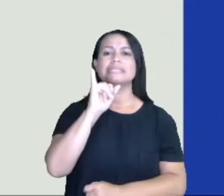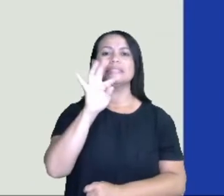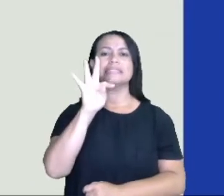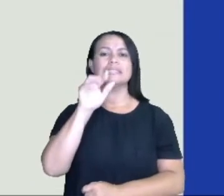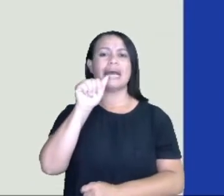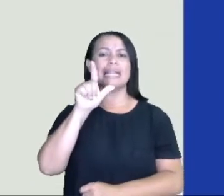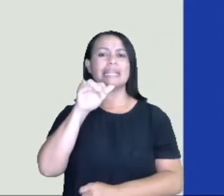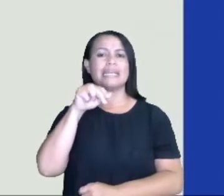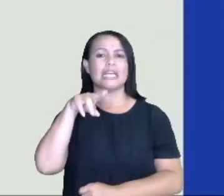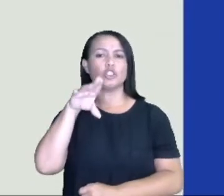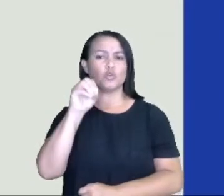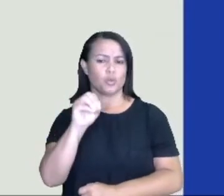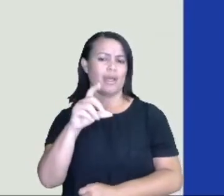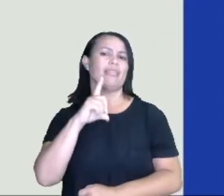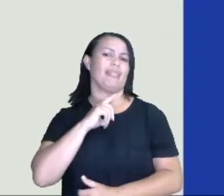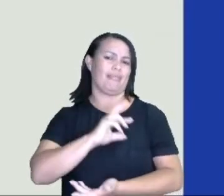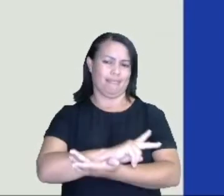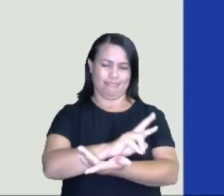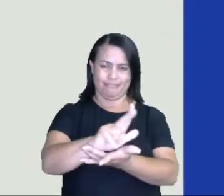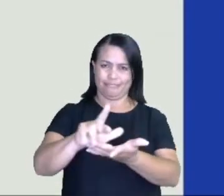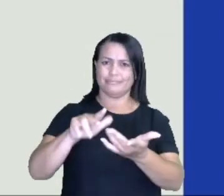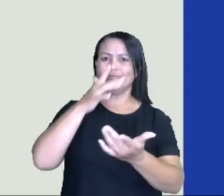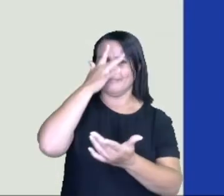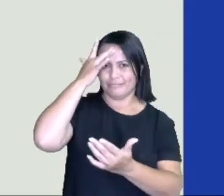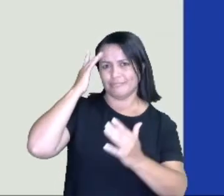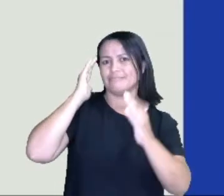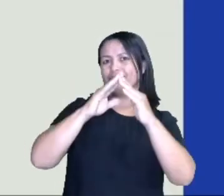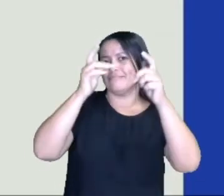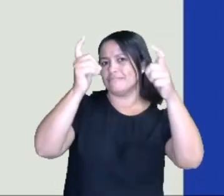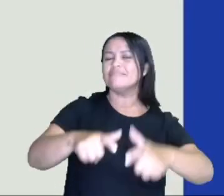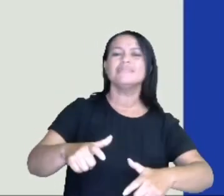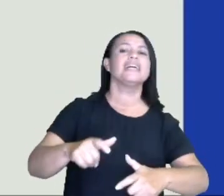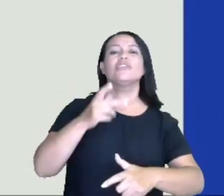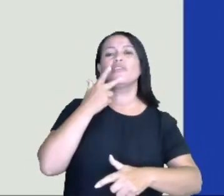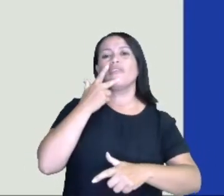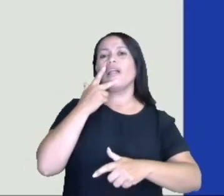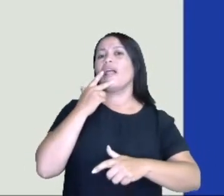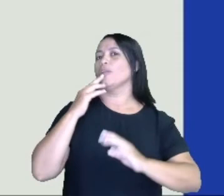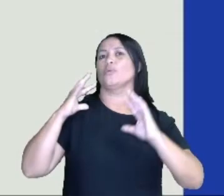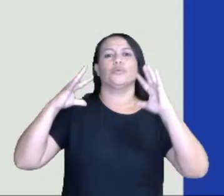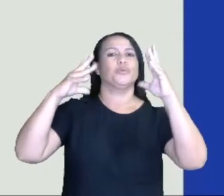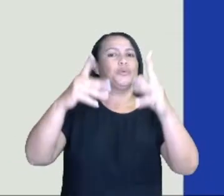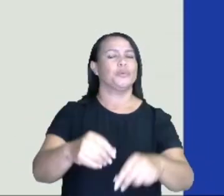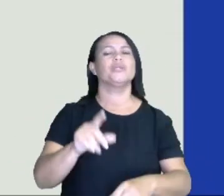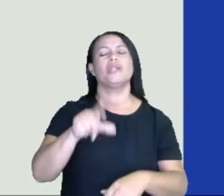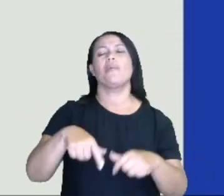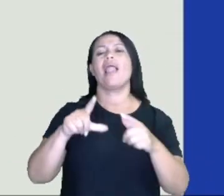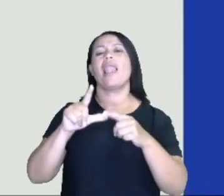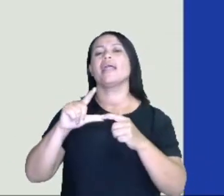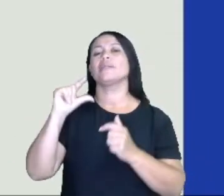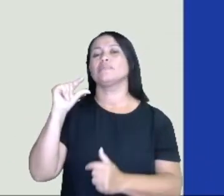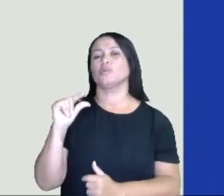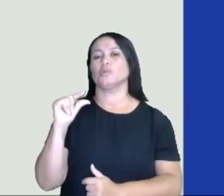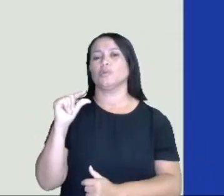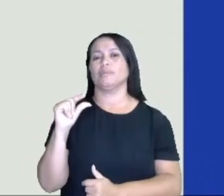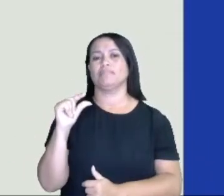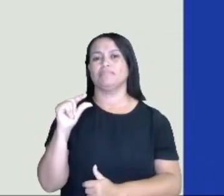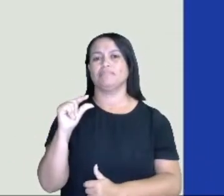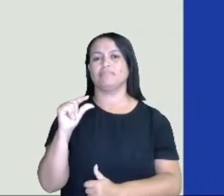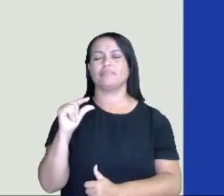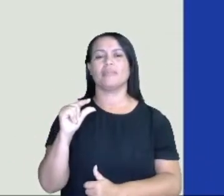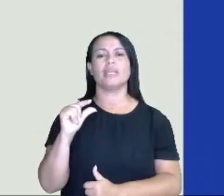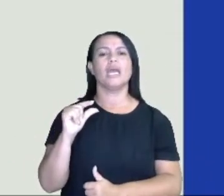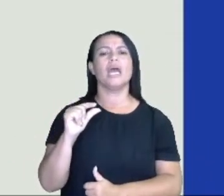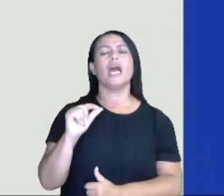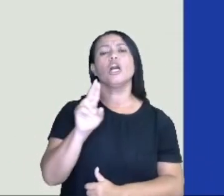Italiano. Existem vários italianos, é geral. Se eu estou generalizando, letra minúscula.